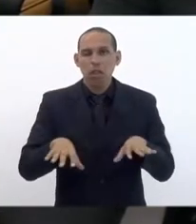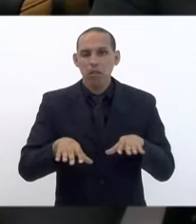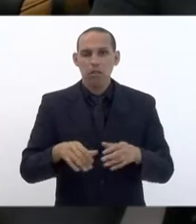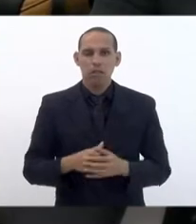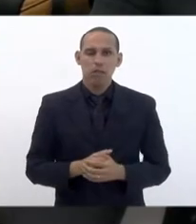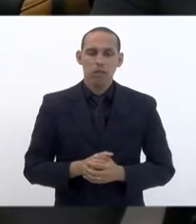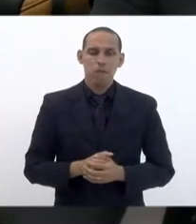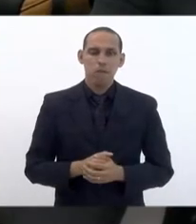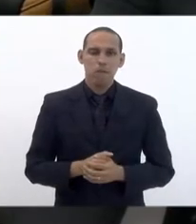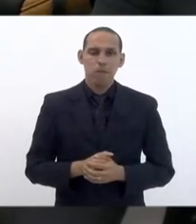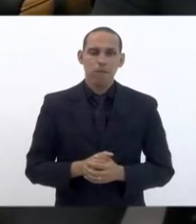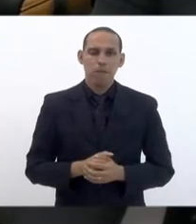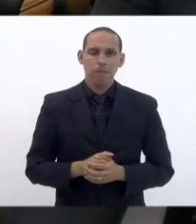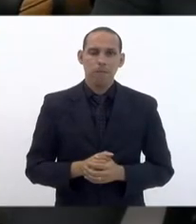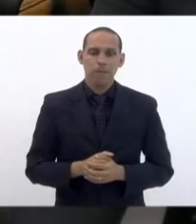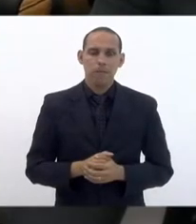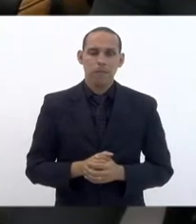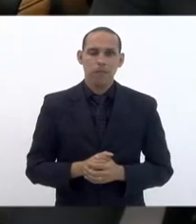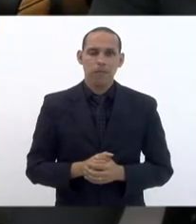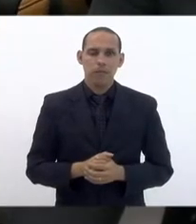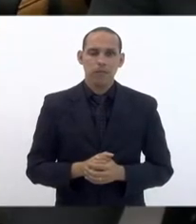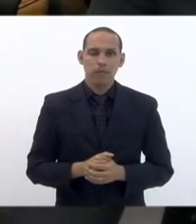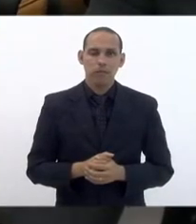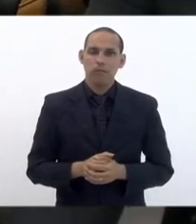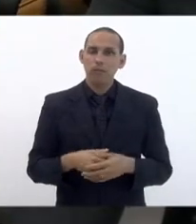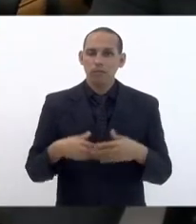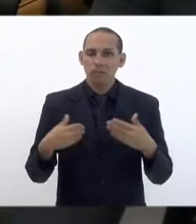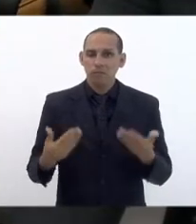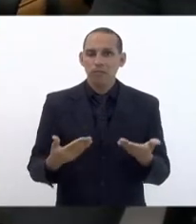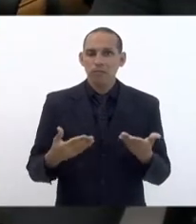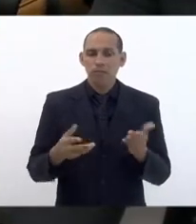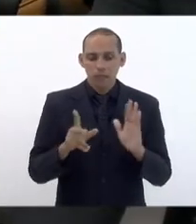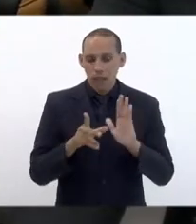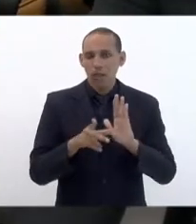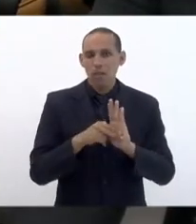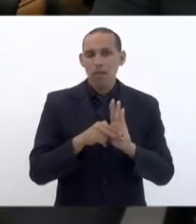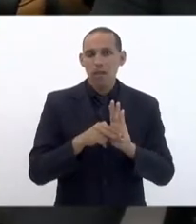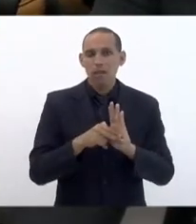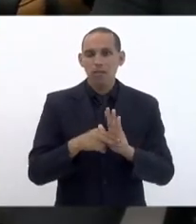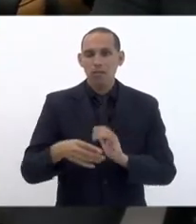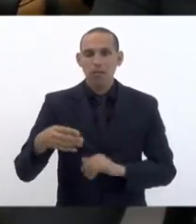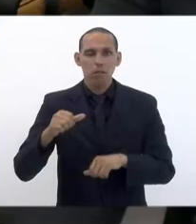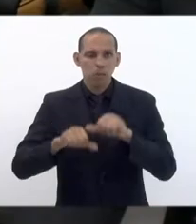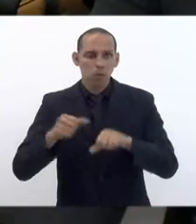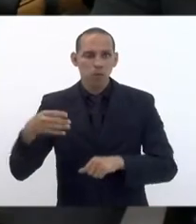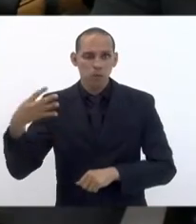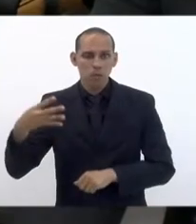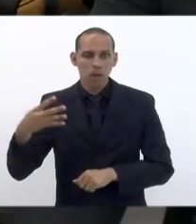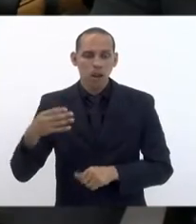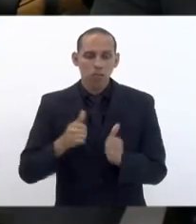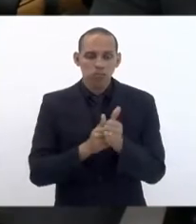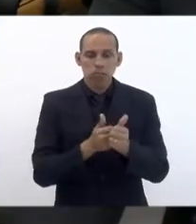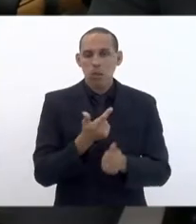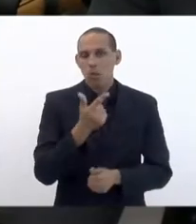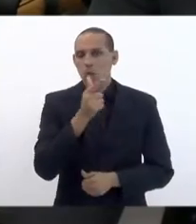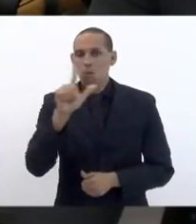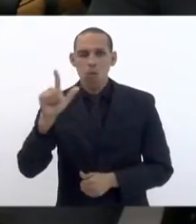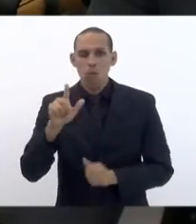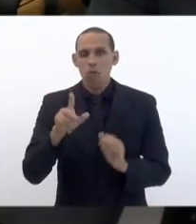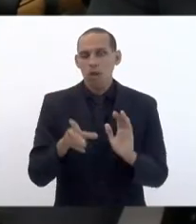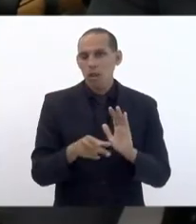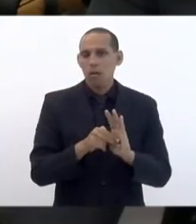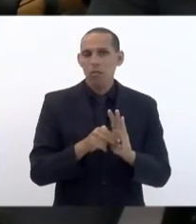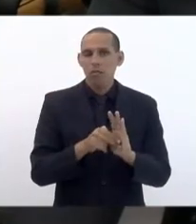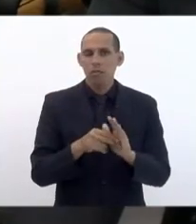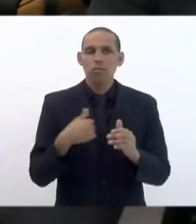de terminar aqui a emenda modificativa número 4 e aprovar as demais, acompanhando desde já o voto